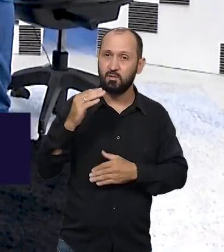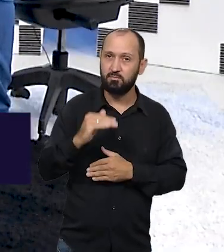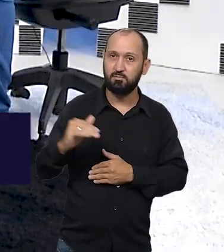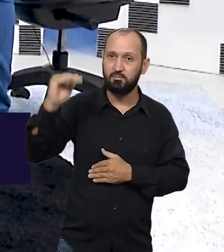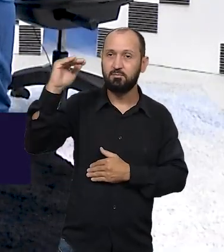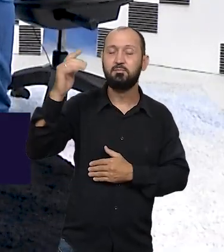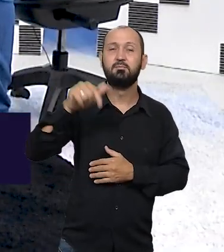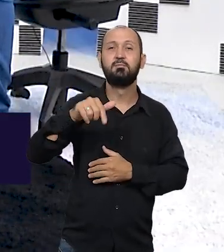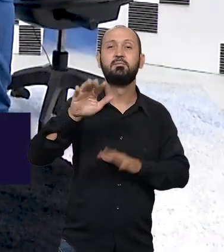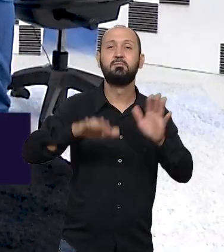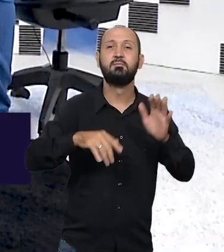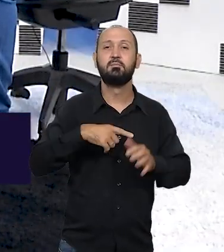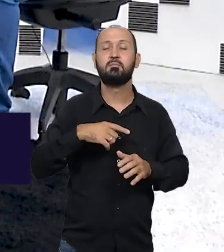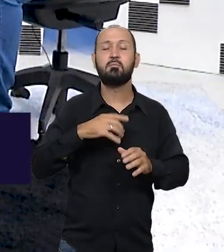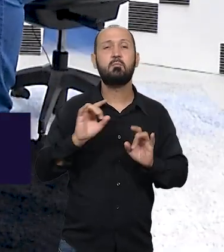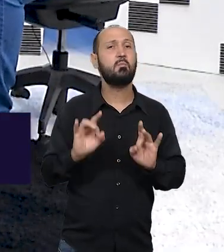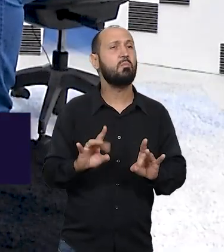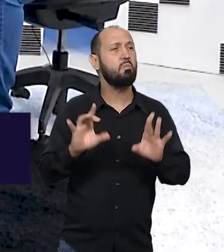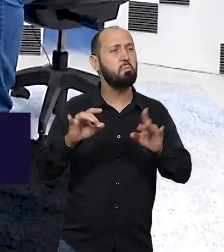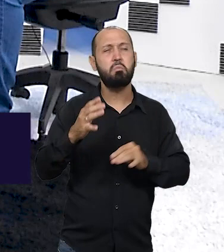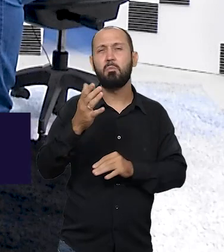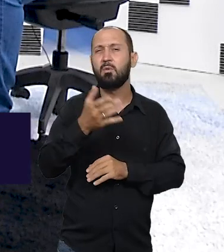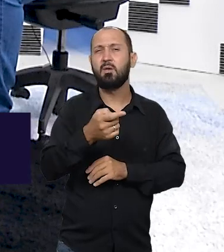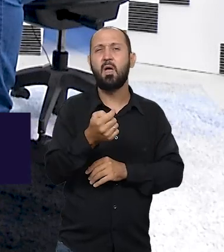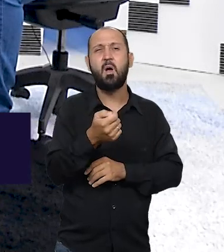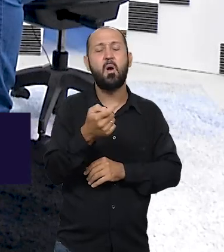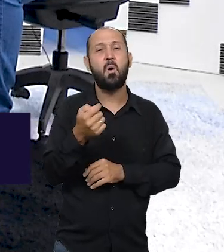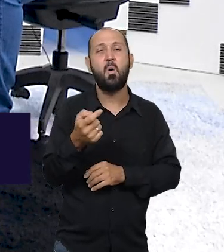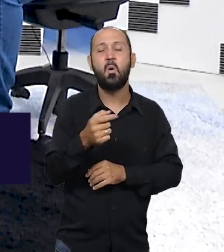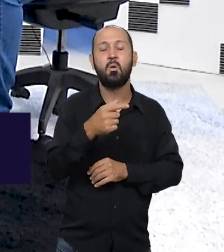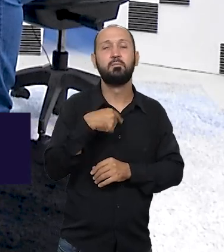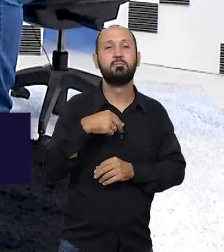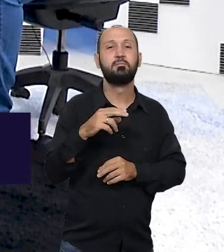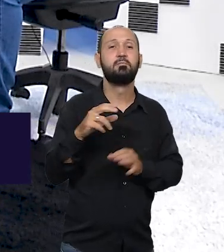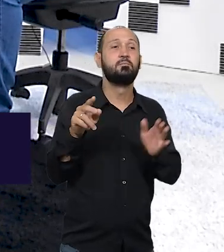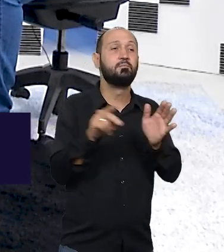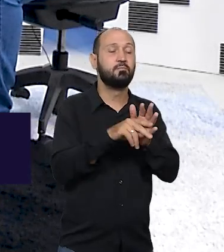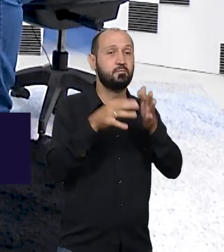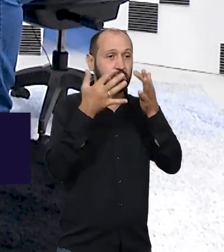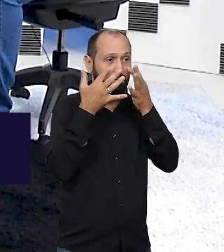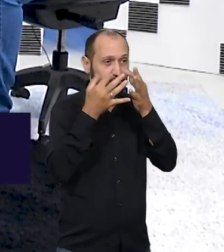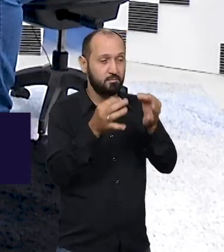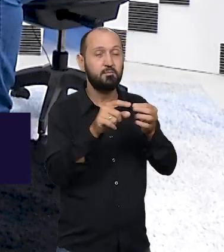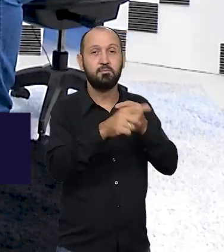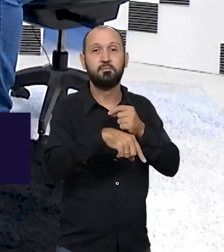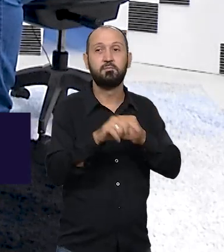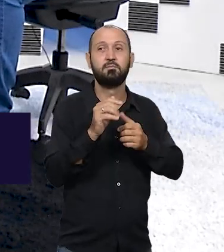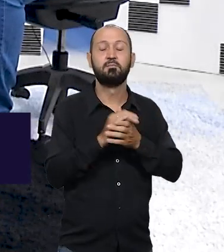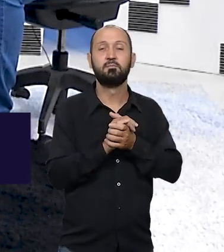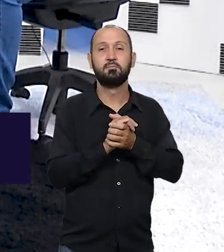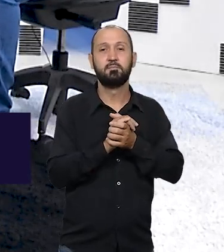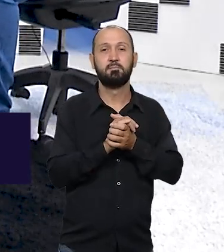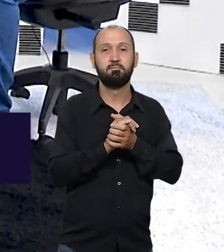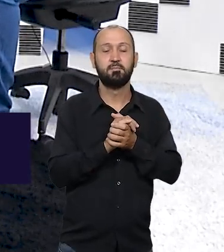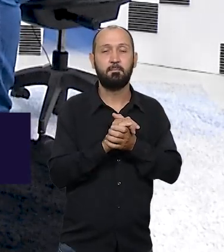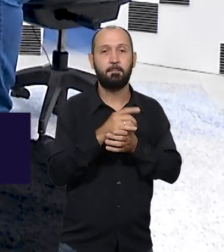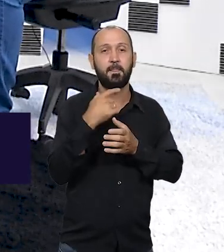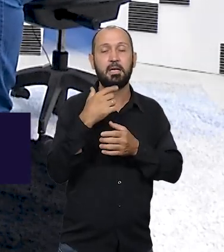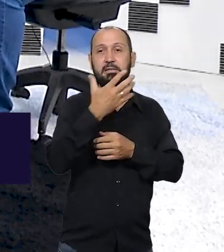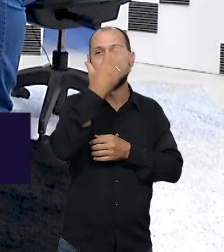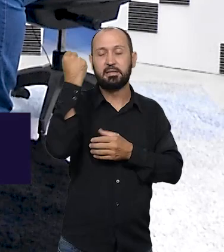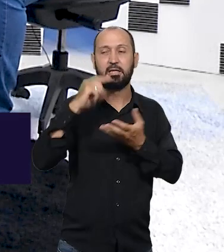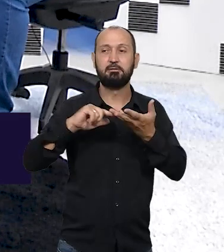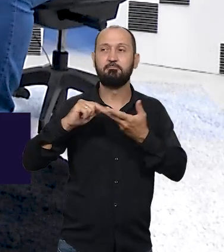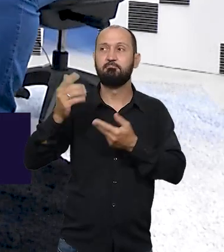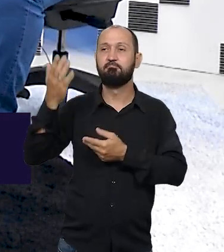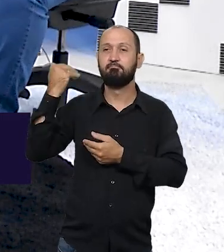quase um hacker, mas é porque o olhar dele é tão para aquilo ali, só que ele esquece o resto. A falha vem no social. Né? Então ele não